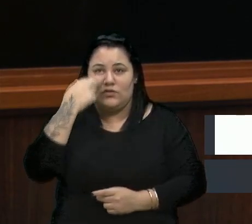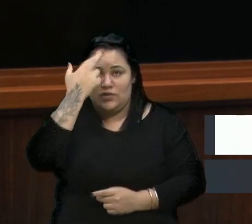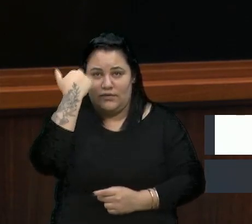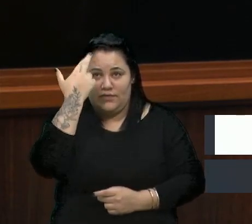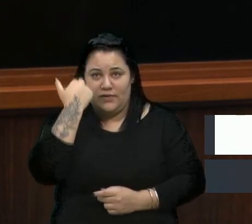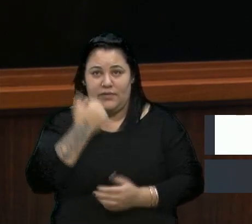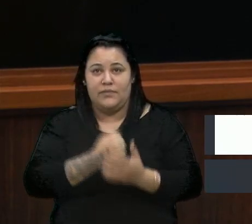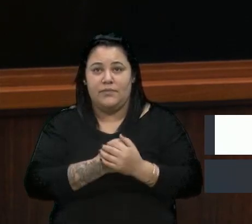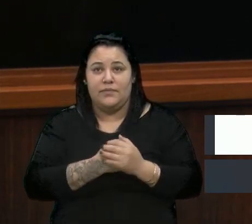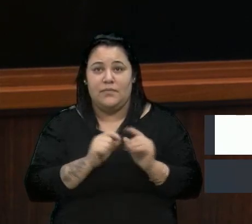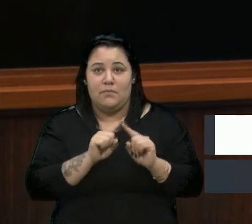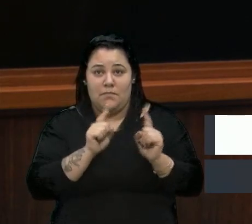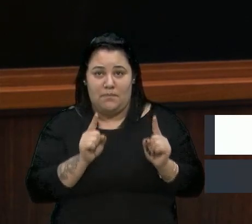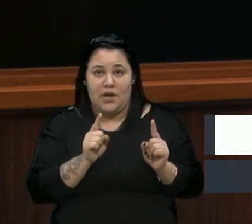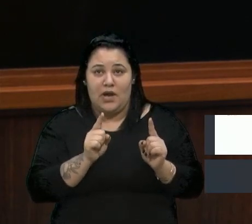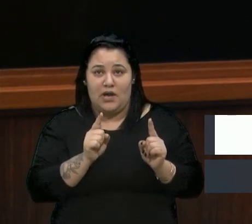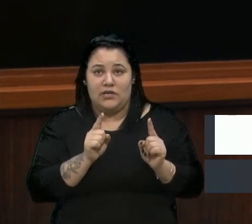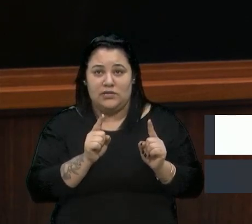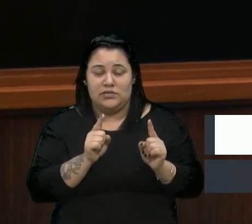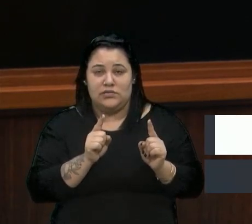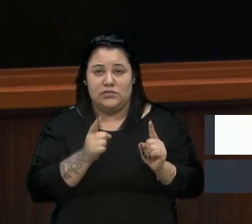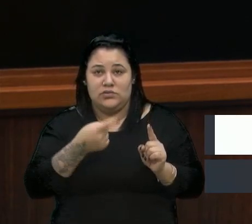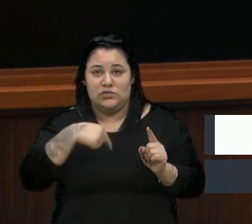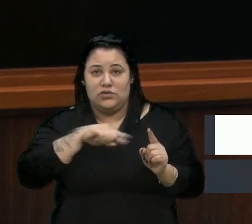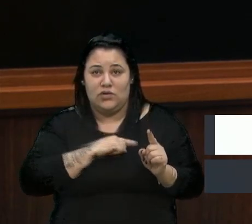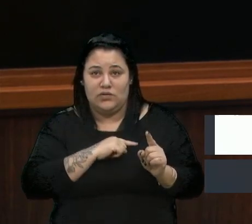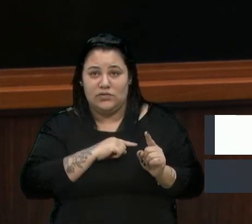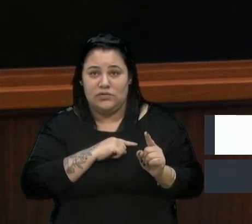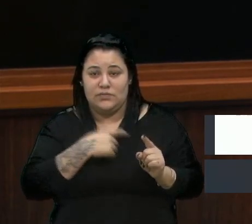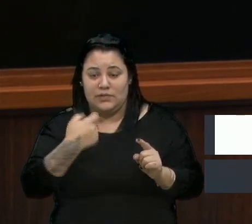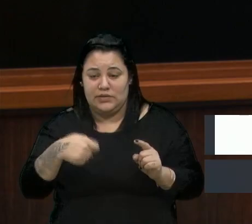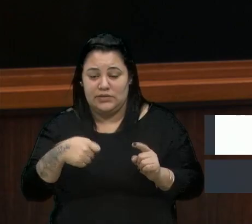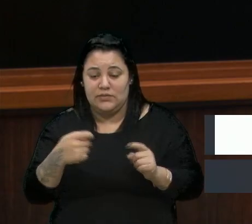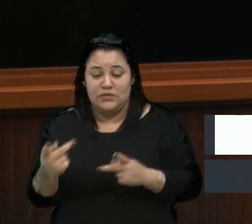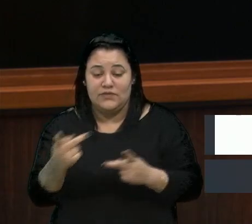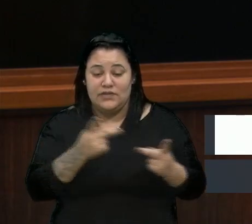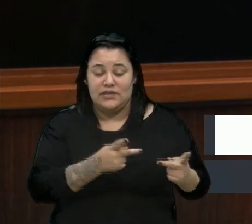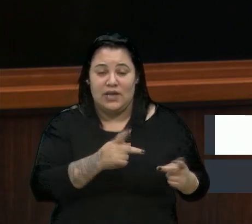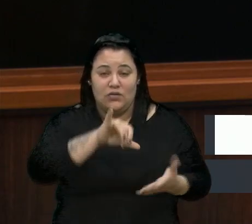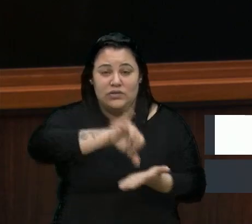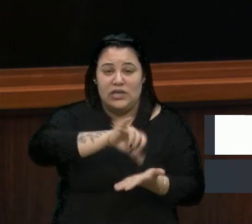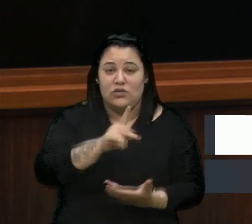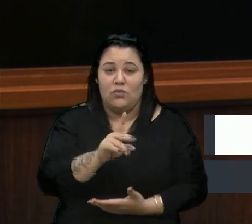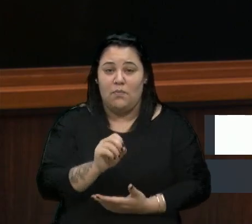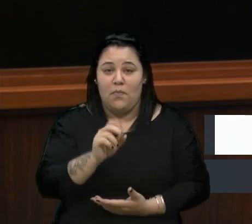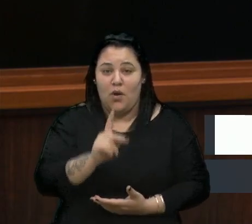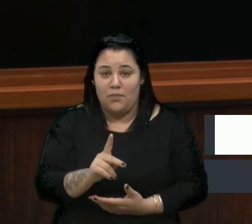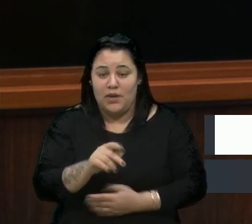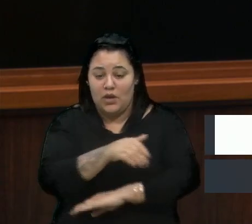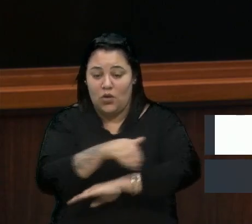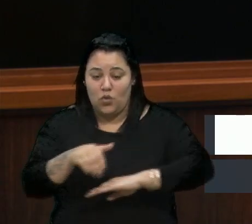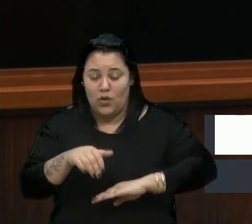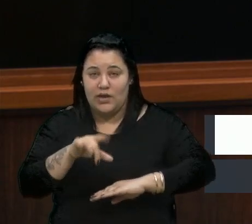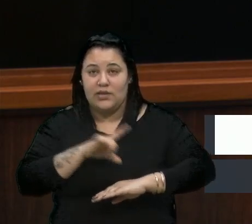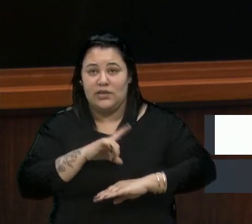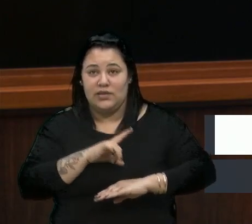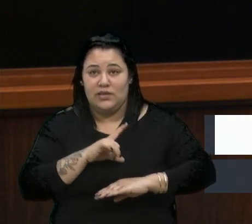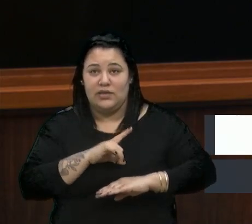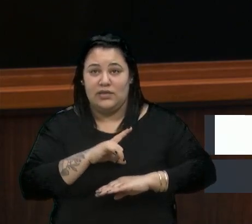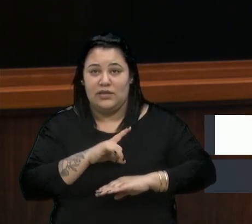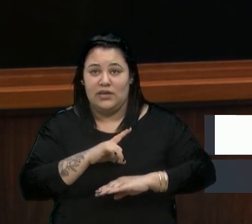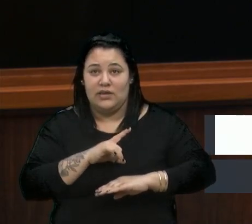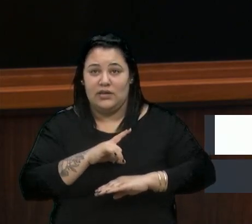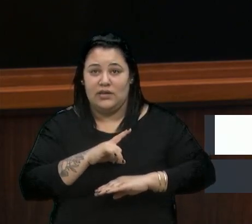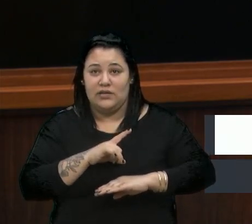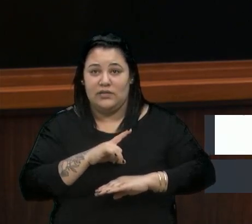nós estamos com esse débito de visitar o Centro Pop Rua. Tem abordagens noturnas aqui,